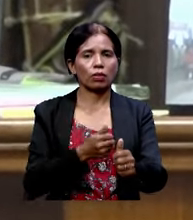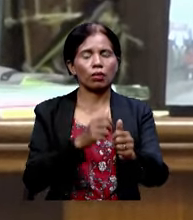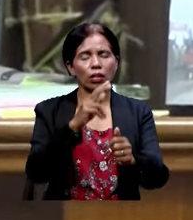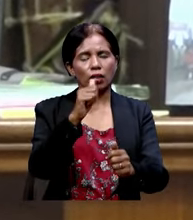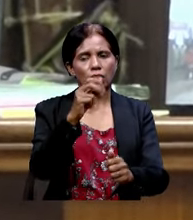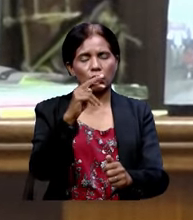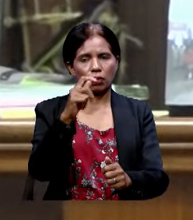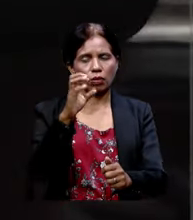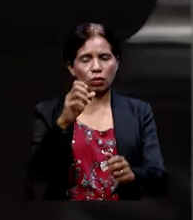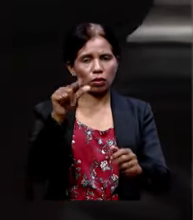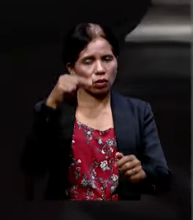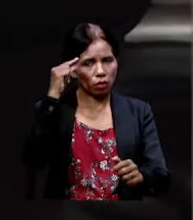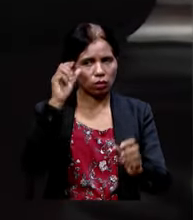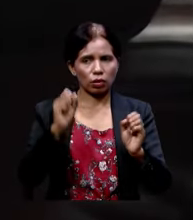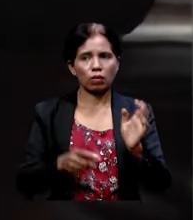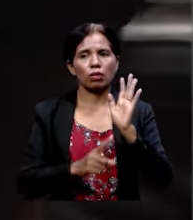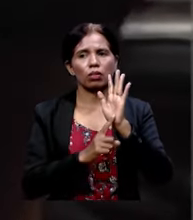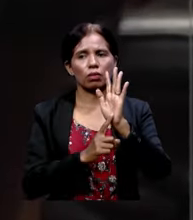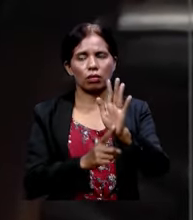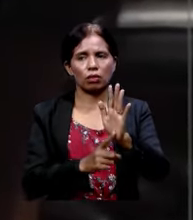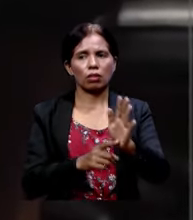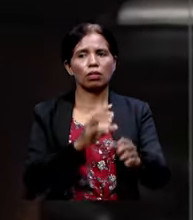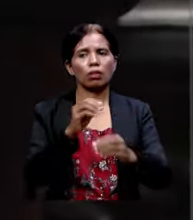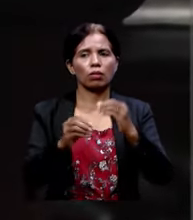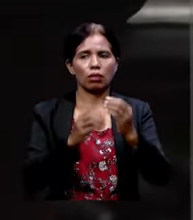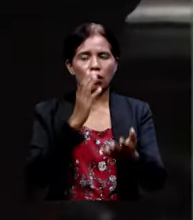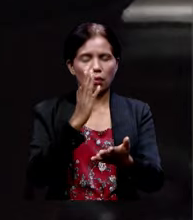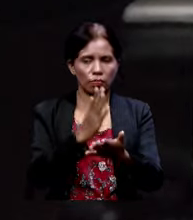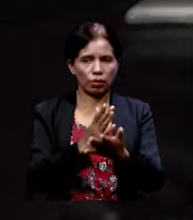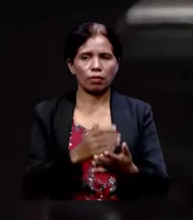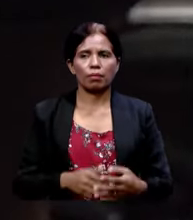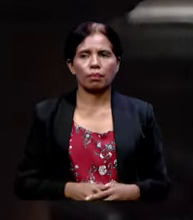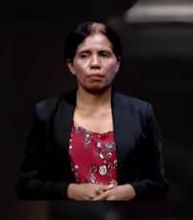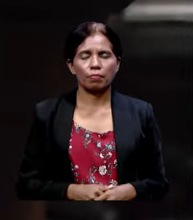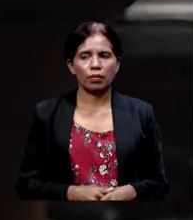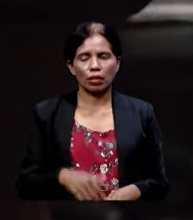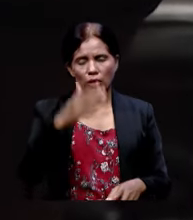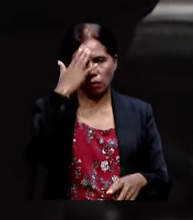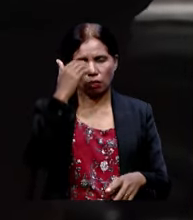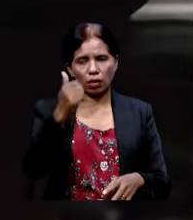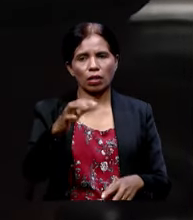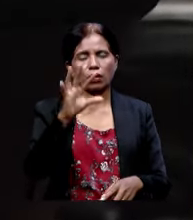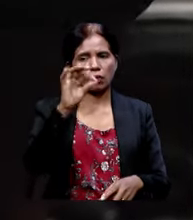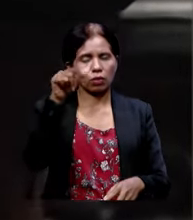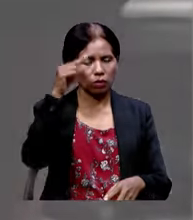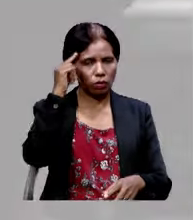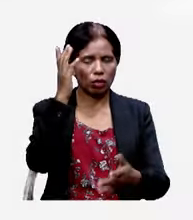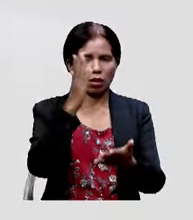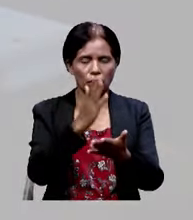o governo atual tem que esclarecer a razão nebe forte com ba cancelamento refere. Ambassama canu no governo constitucional